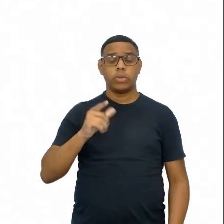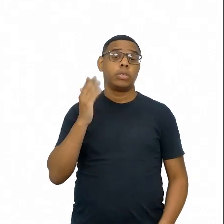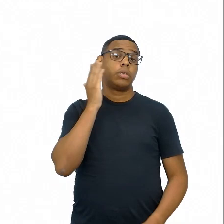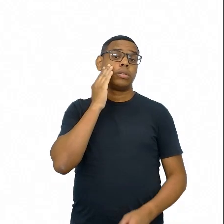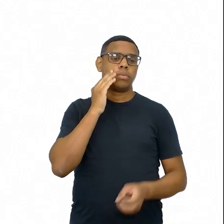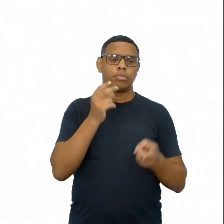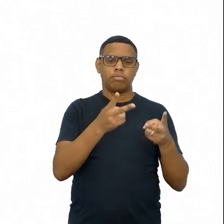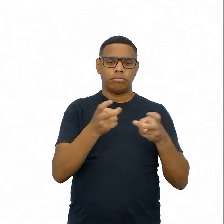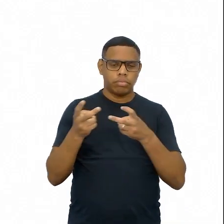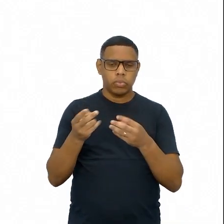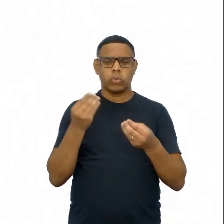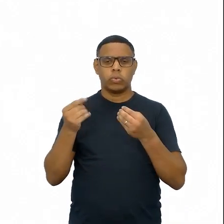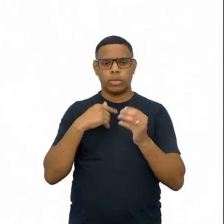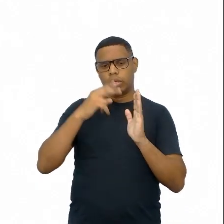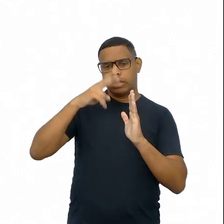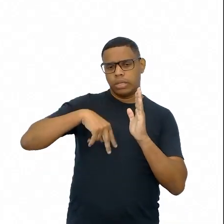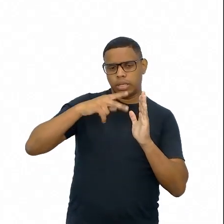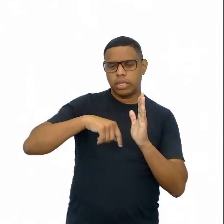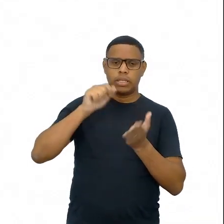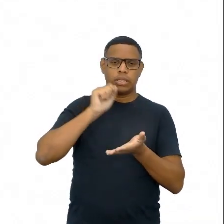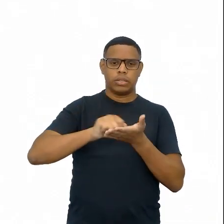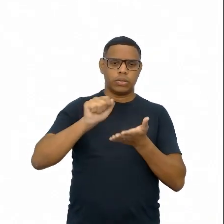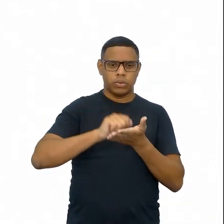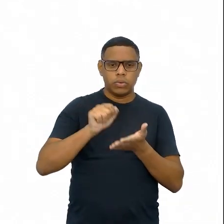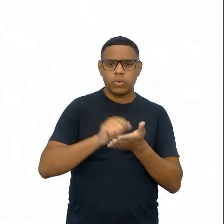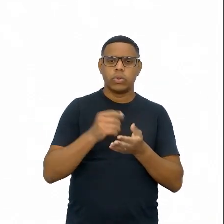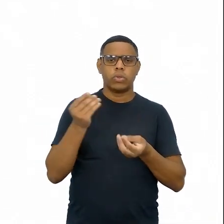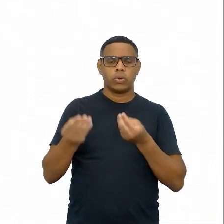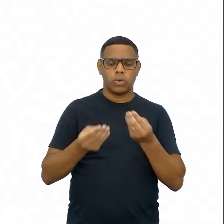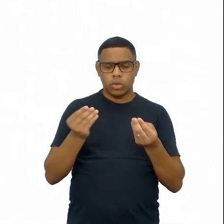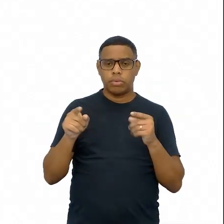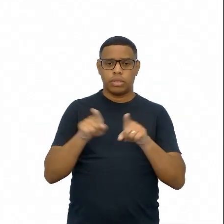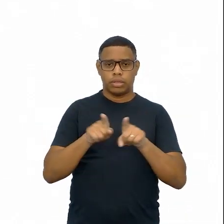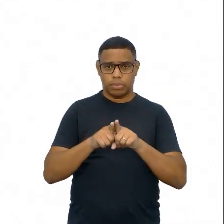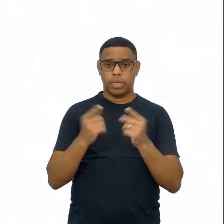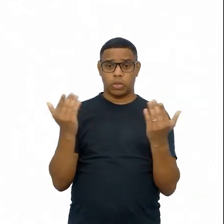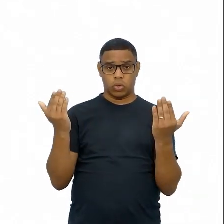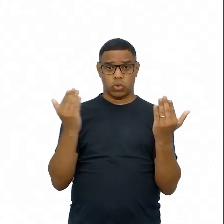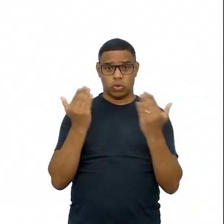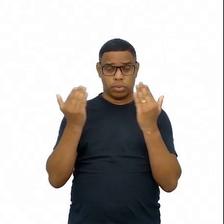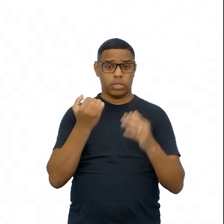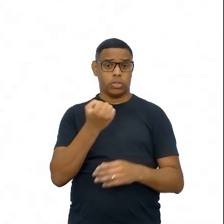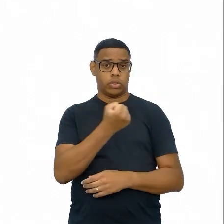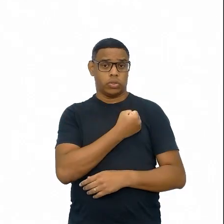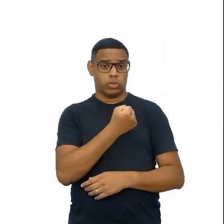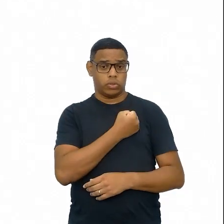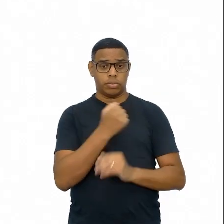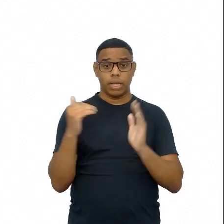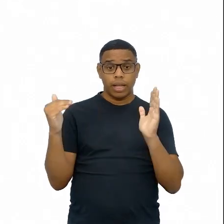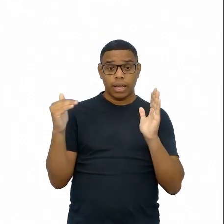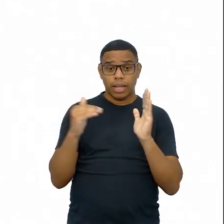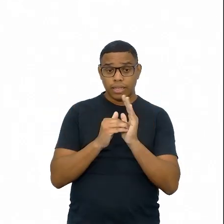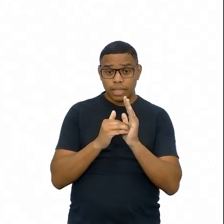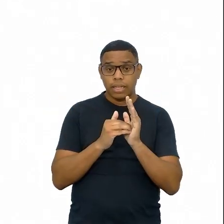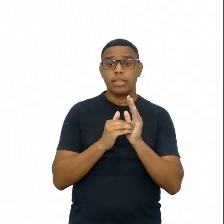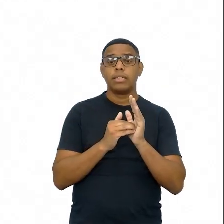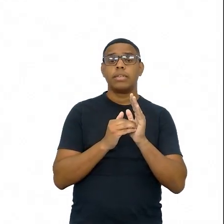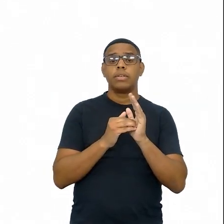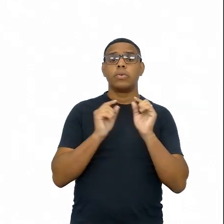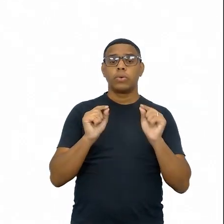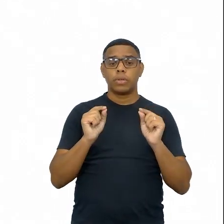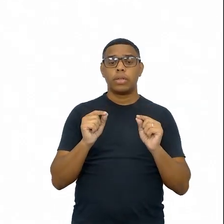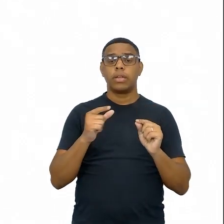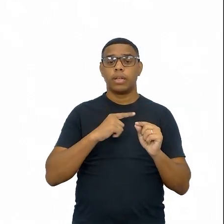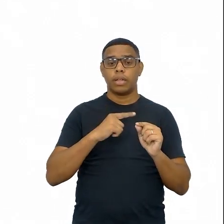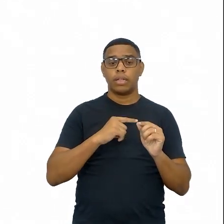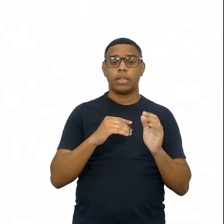identificar, fazer a leitura, né, escrita e comparação de números naturais até 100, utilizando ou não